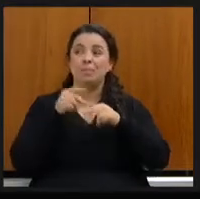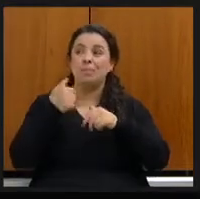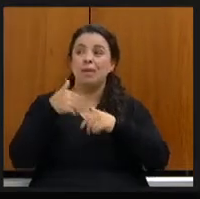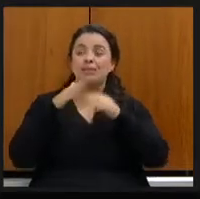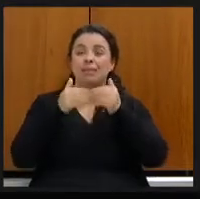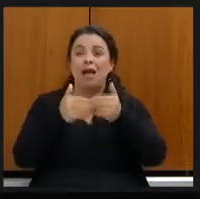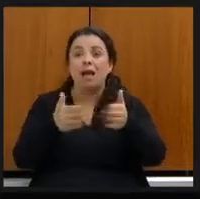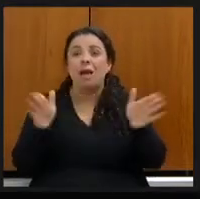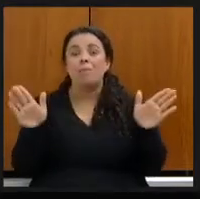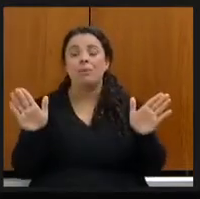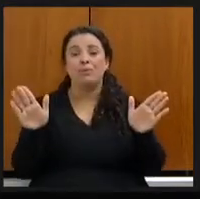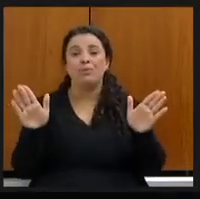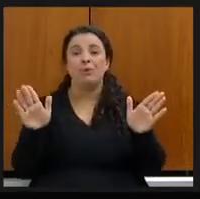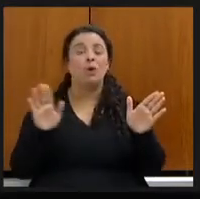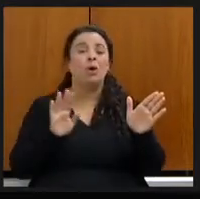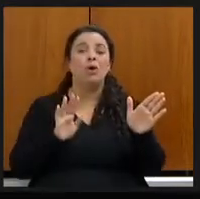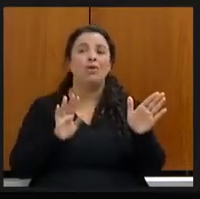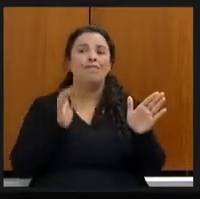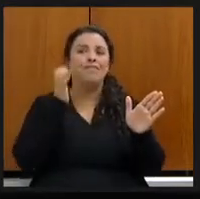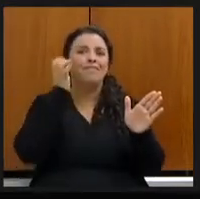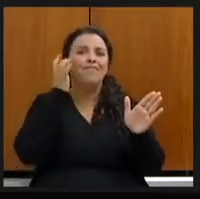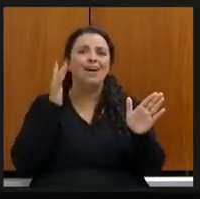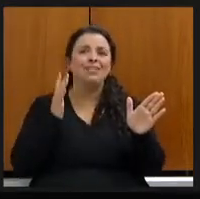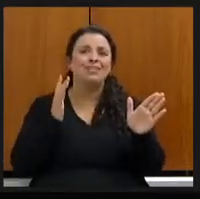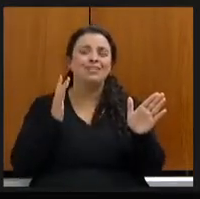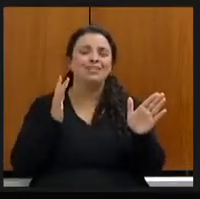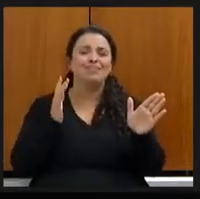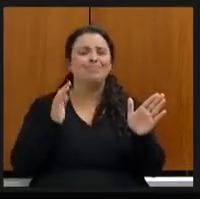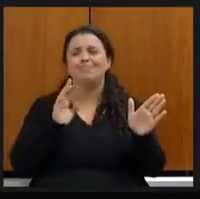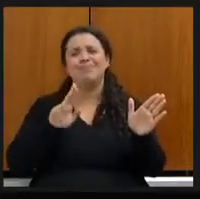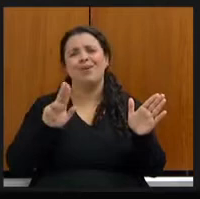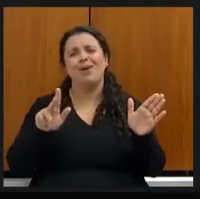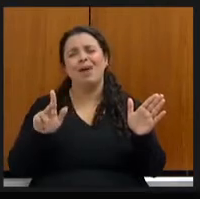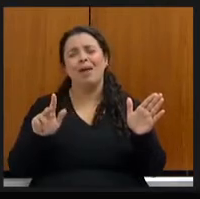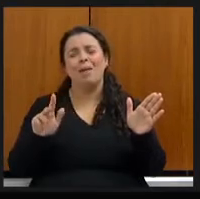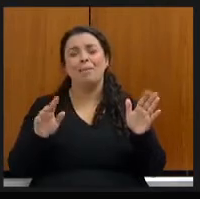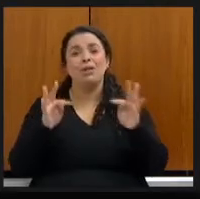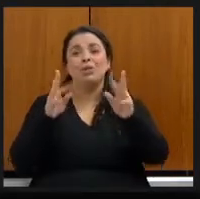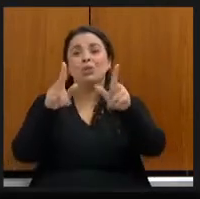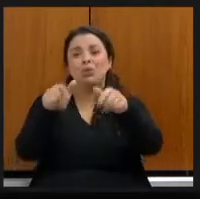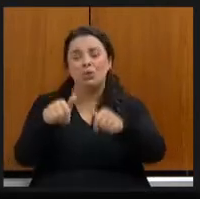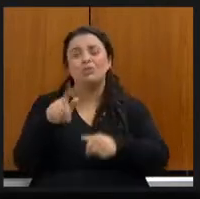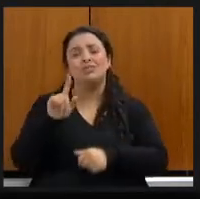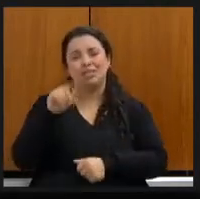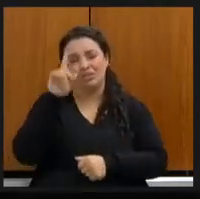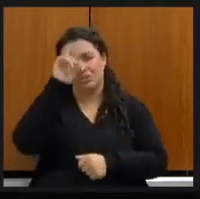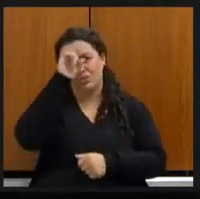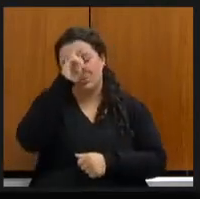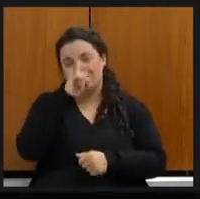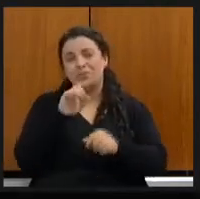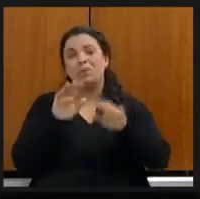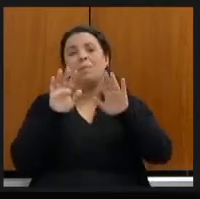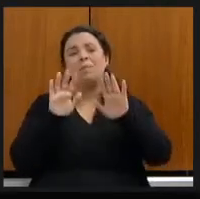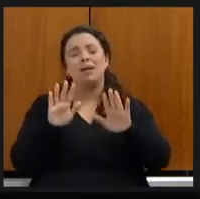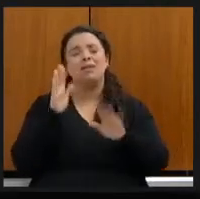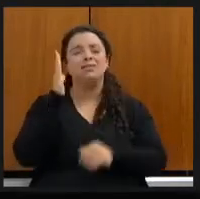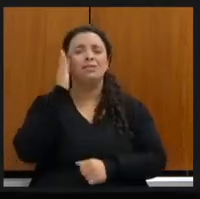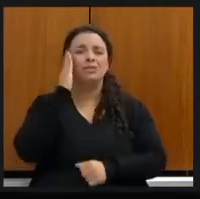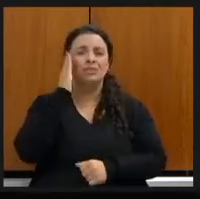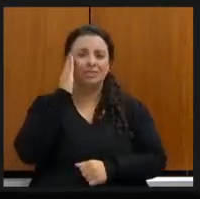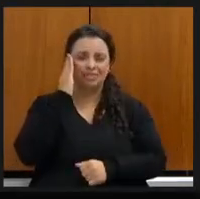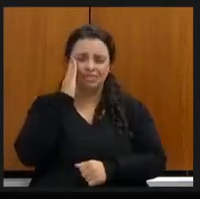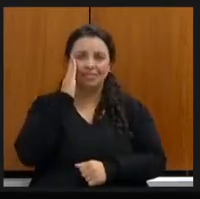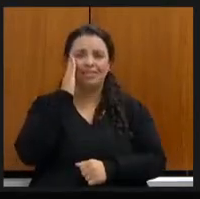elas não estão fáceis para ninguém mas eu também sei que mesmo nas condições